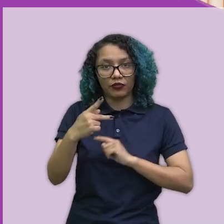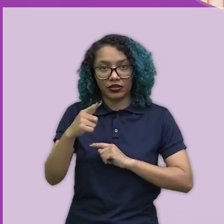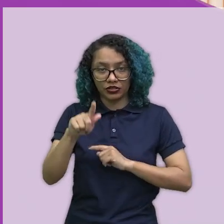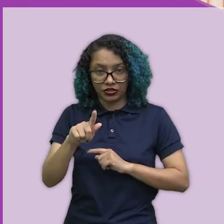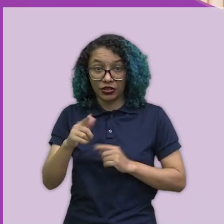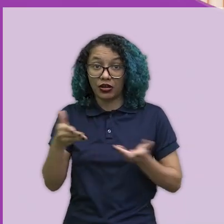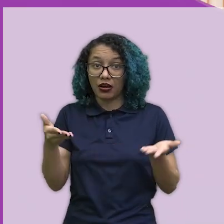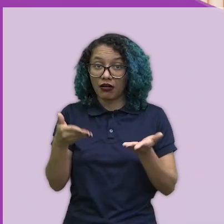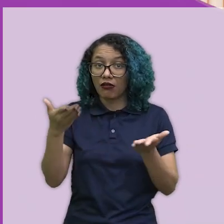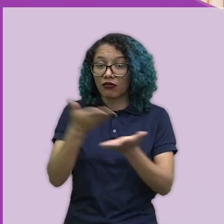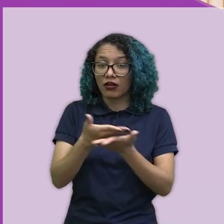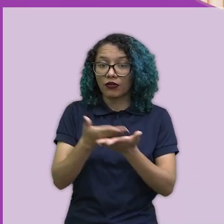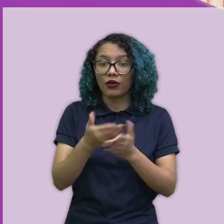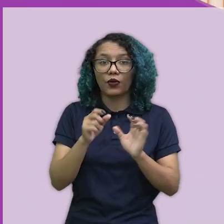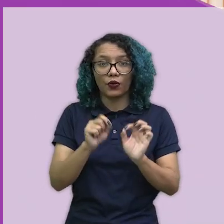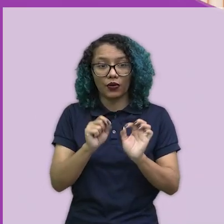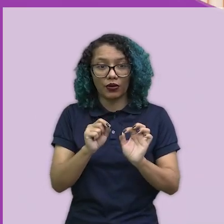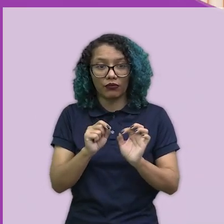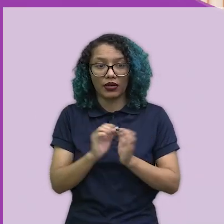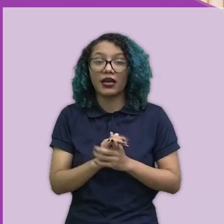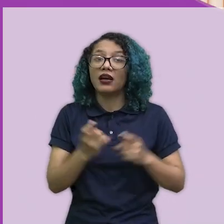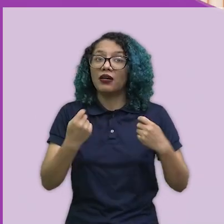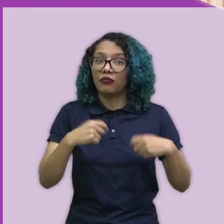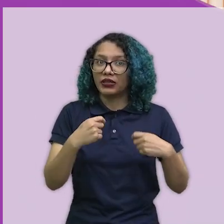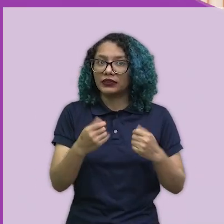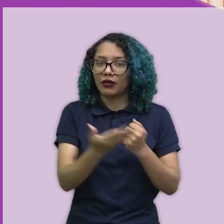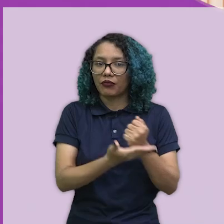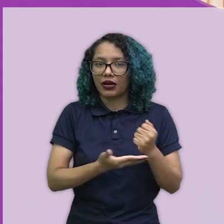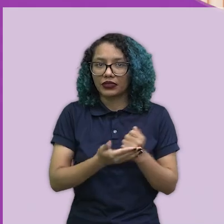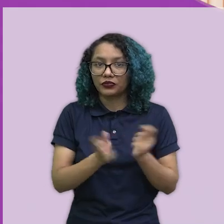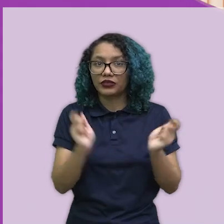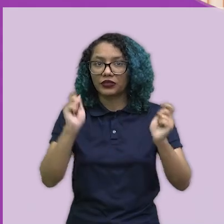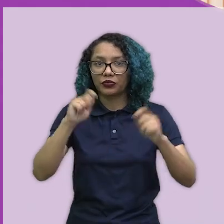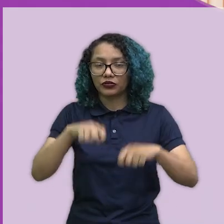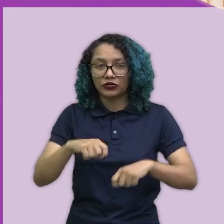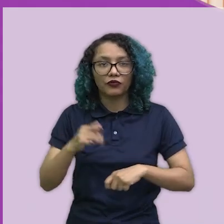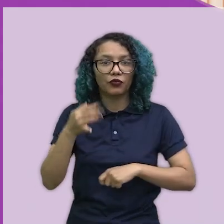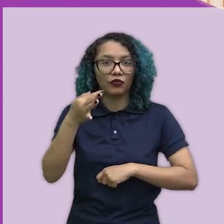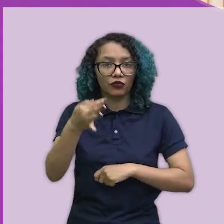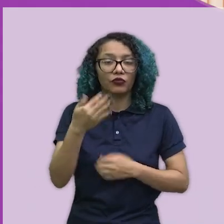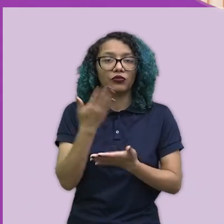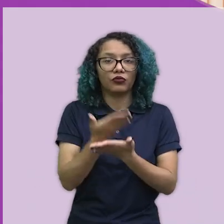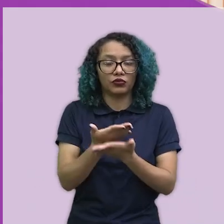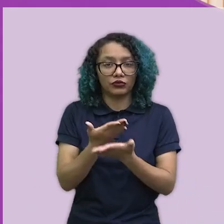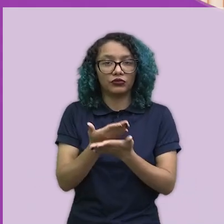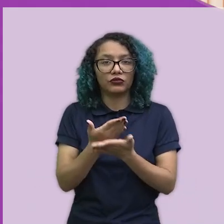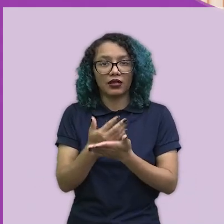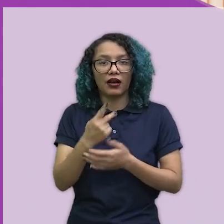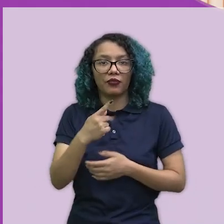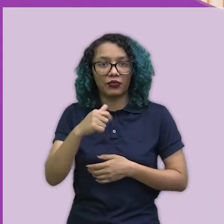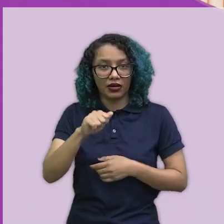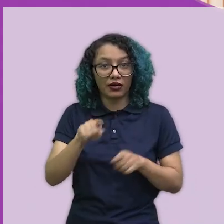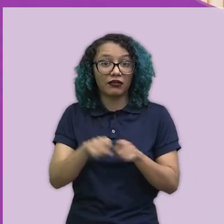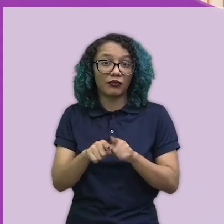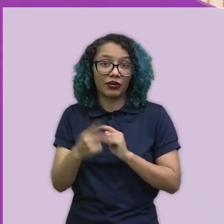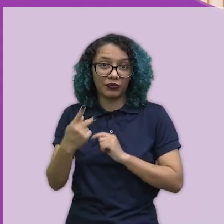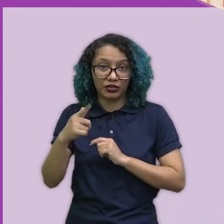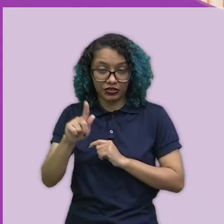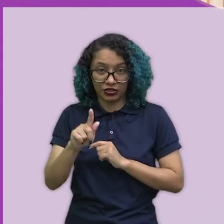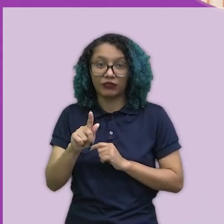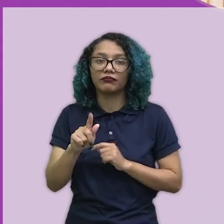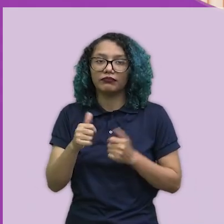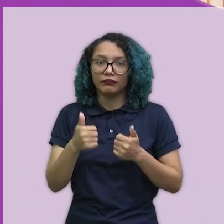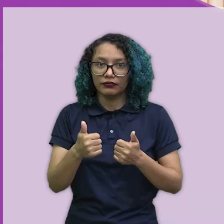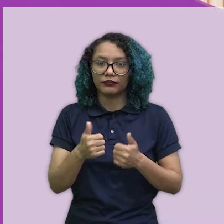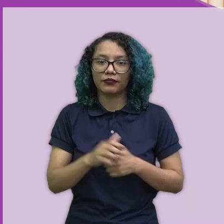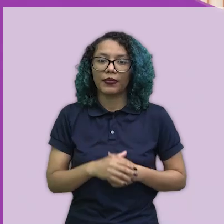tá? Nesses conteúdos de progressão aritmética e progressão geométrica. A gente está falando das sequências, já preparando vocês para essas aulas que virão,